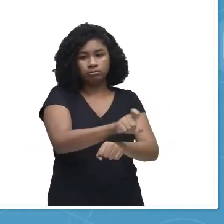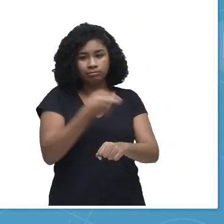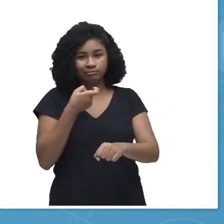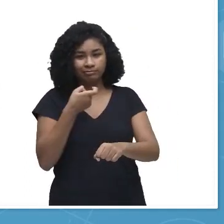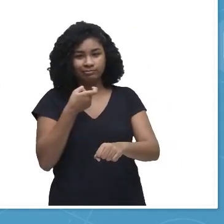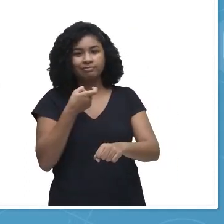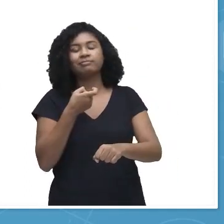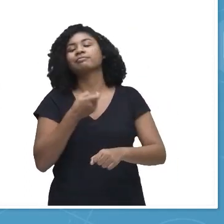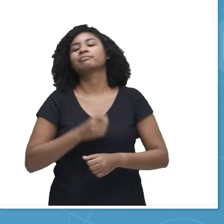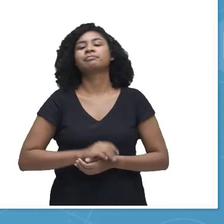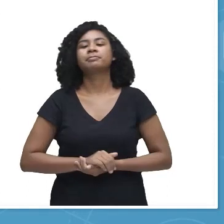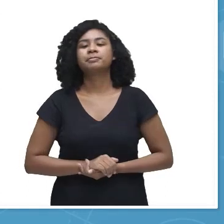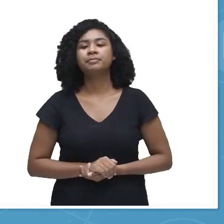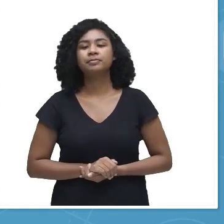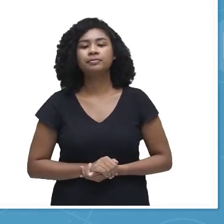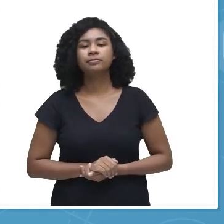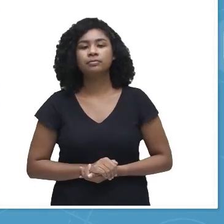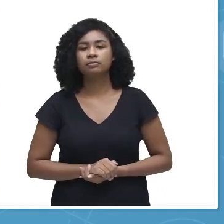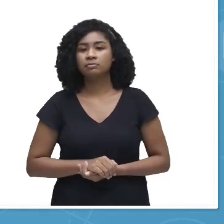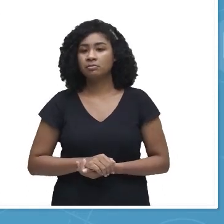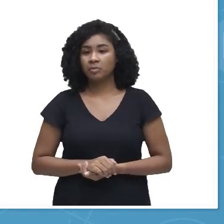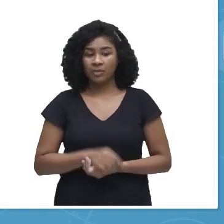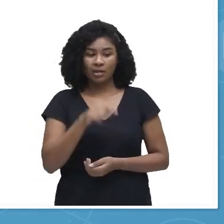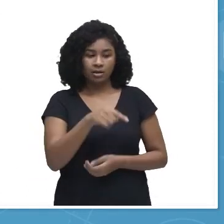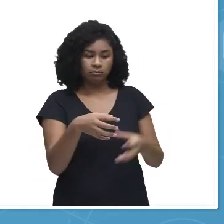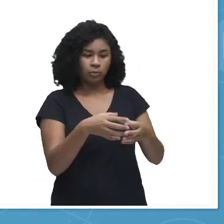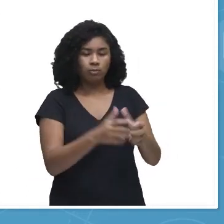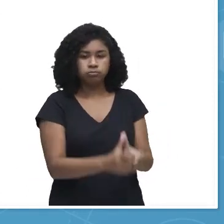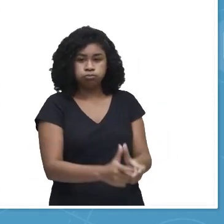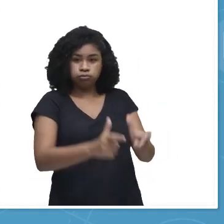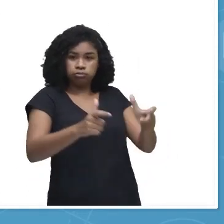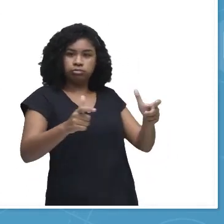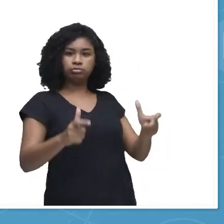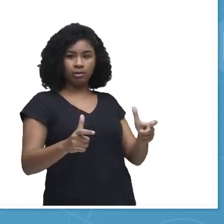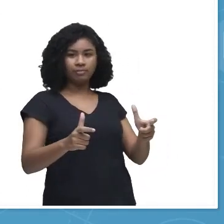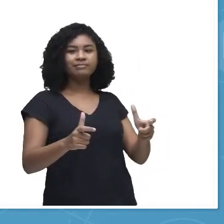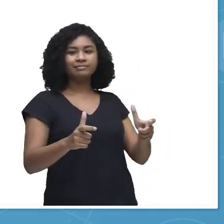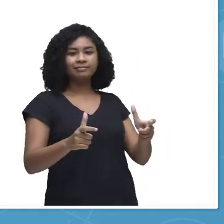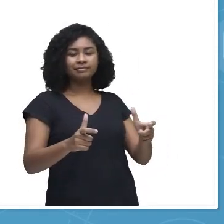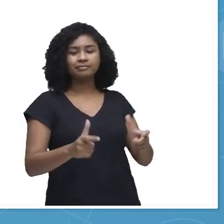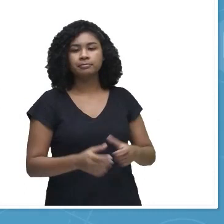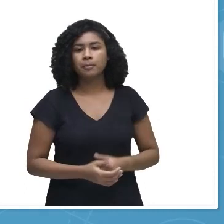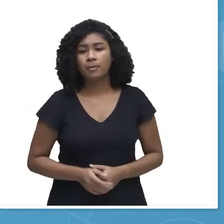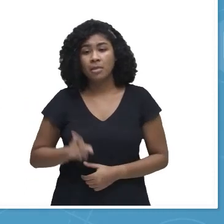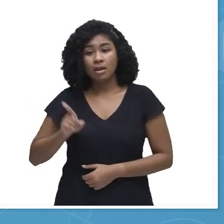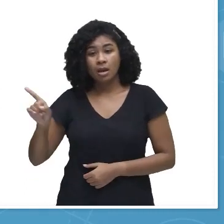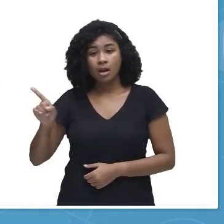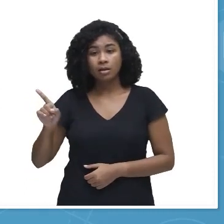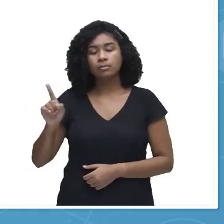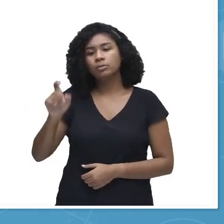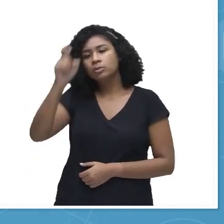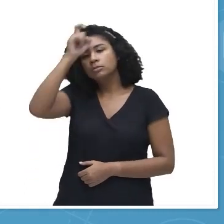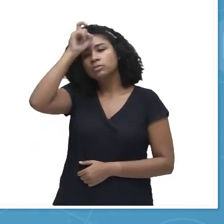líderes do Quilombo dos Palmares, o maior dos quilombos do período regencial. Zumbi dos Palmares foi o líder da